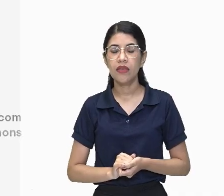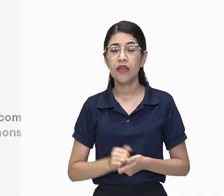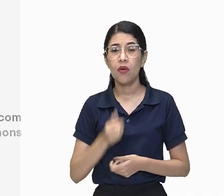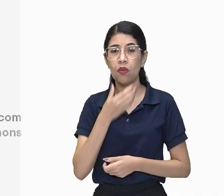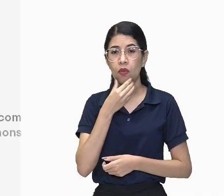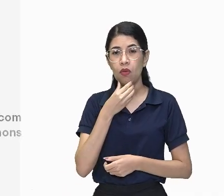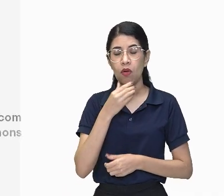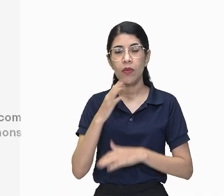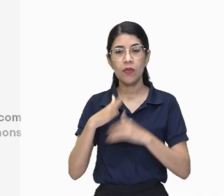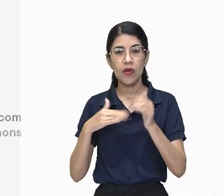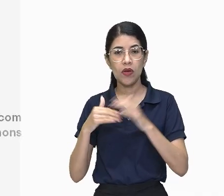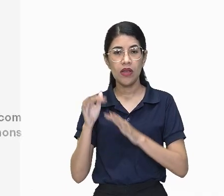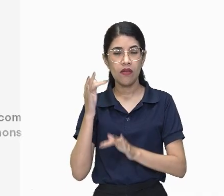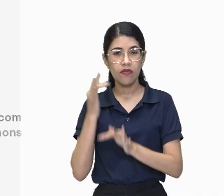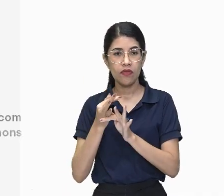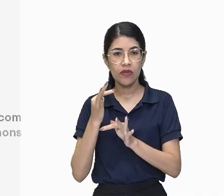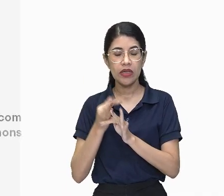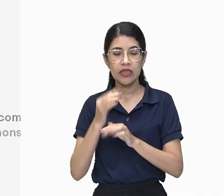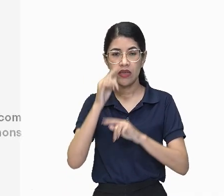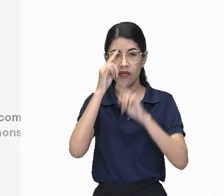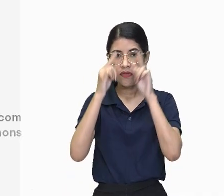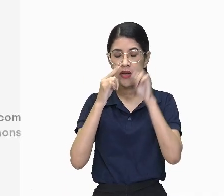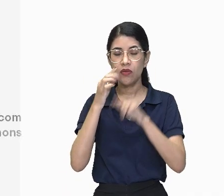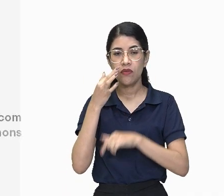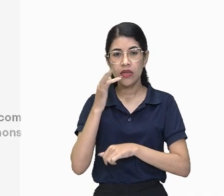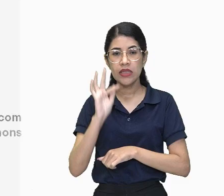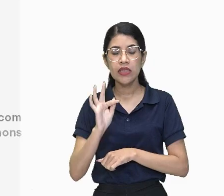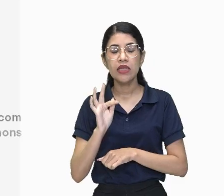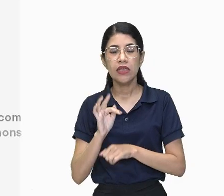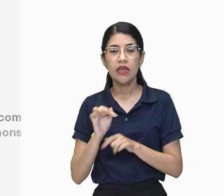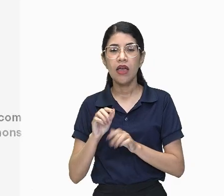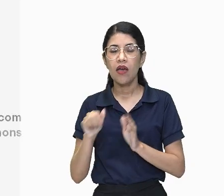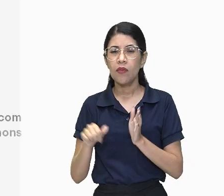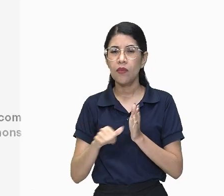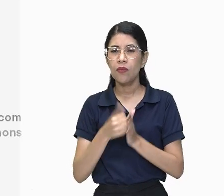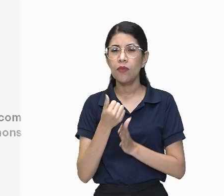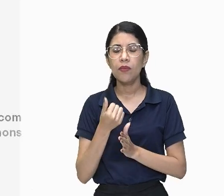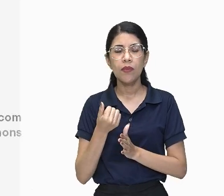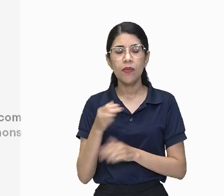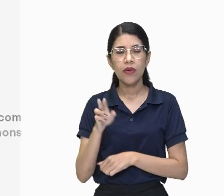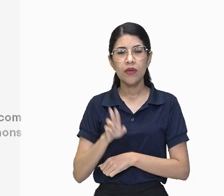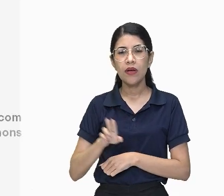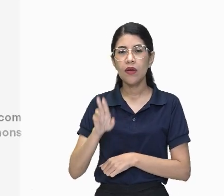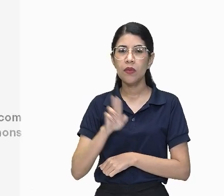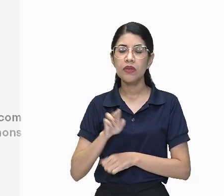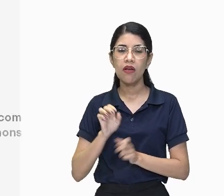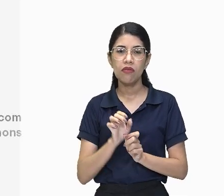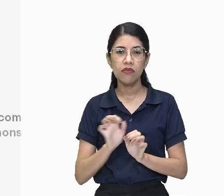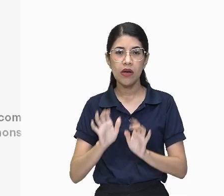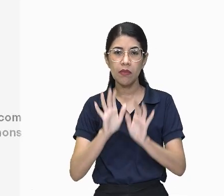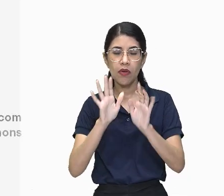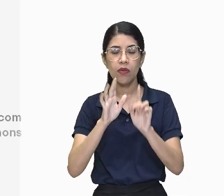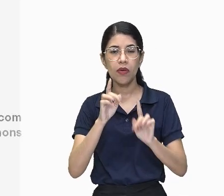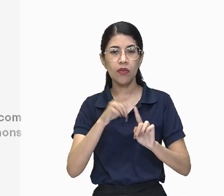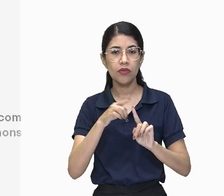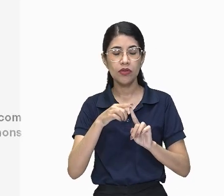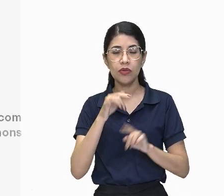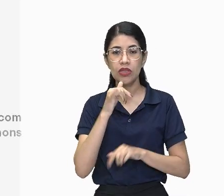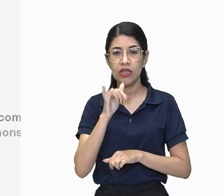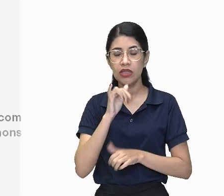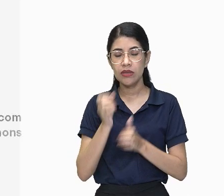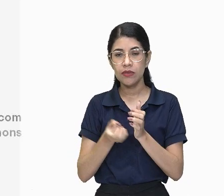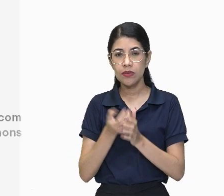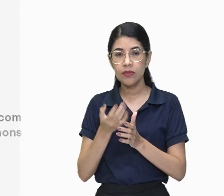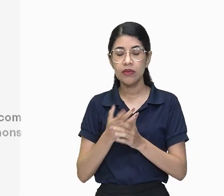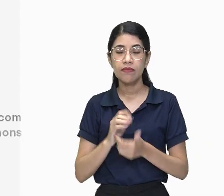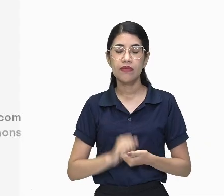foi um físico e inventor francês, considerado um dos pioneiros no uso do vapor como fonte de energia.